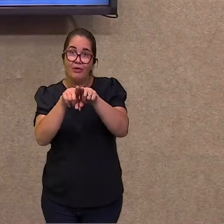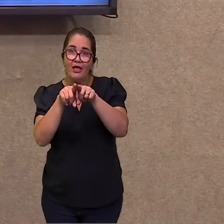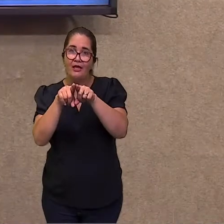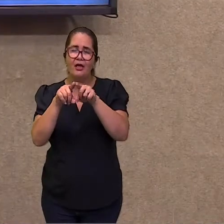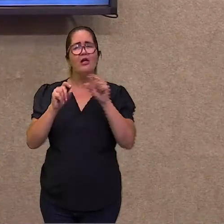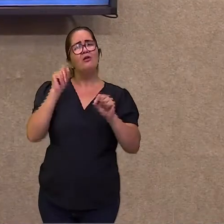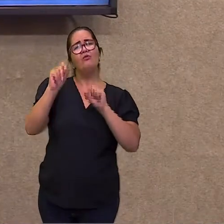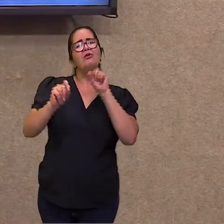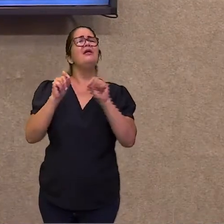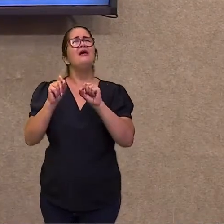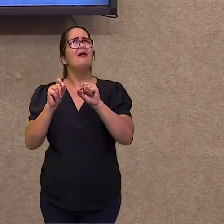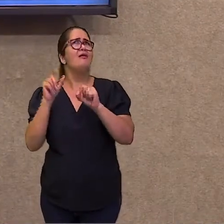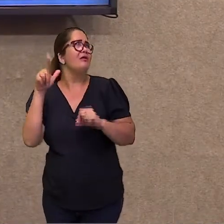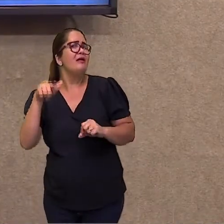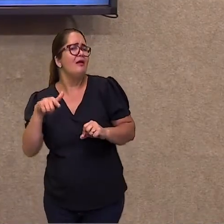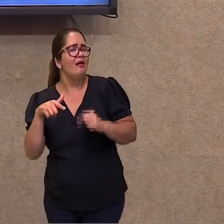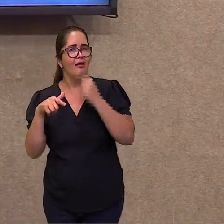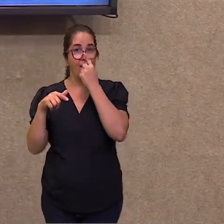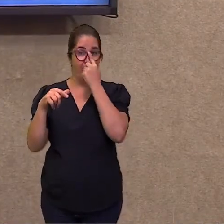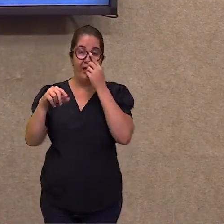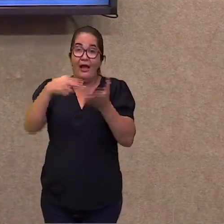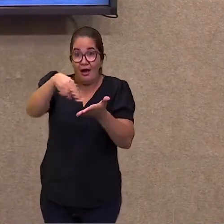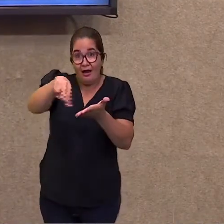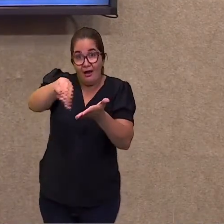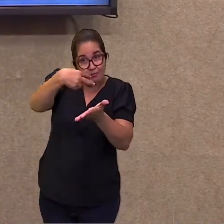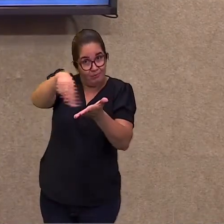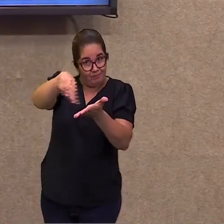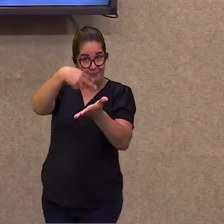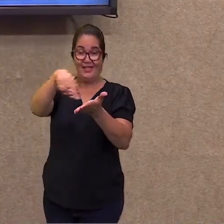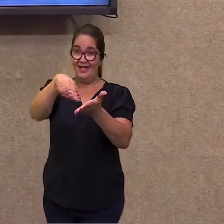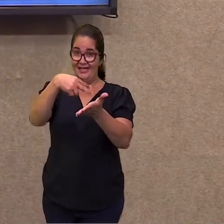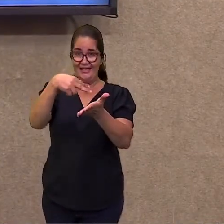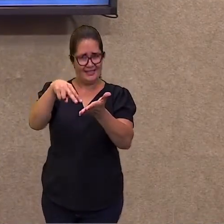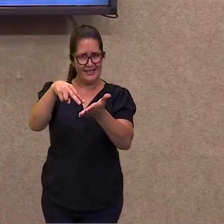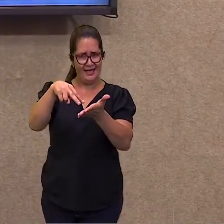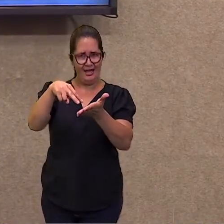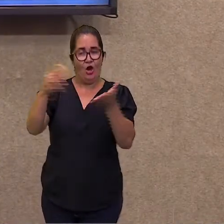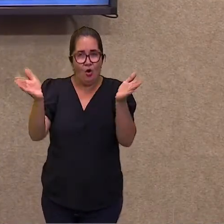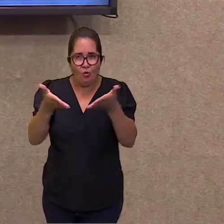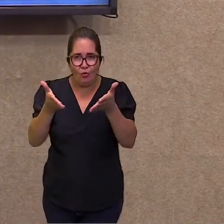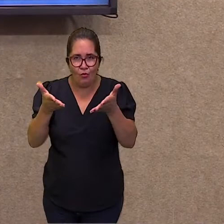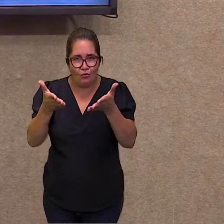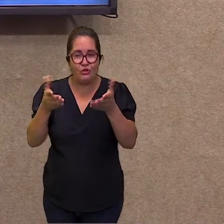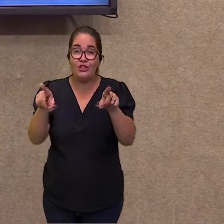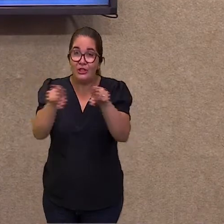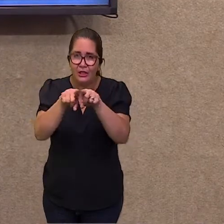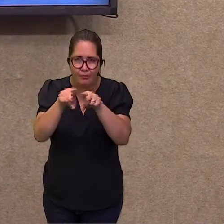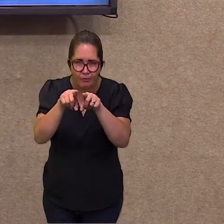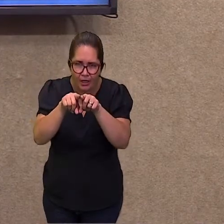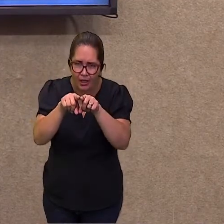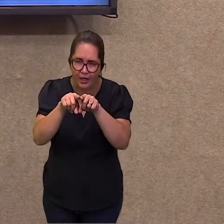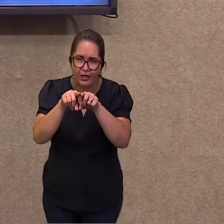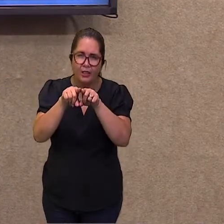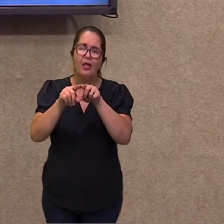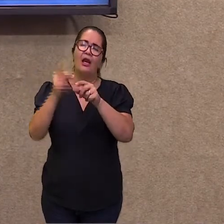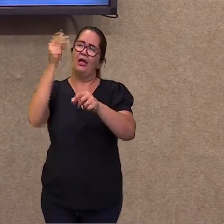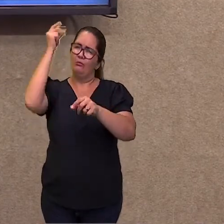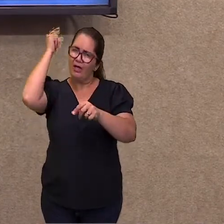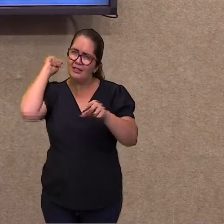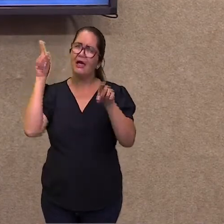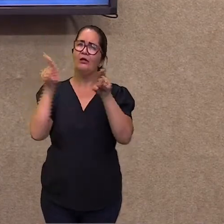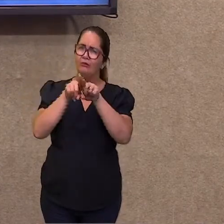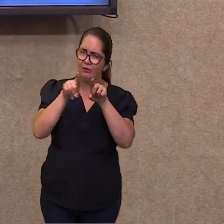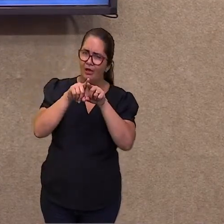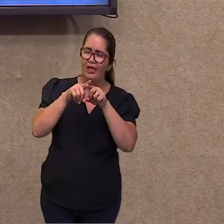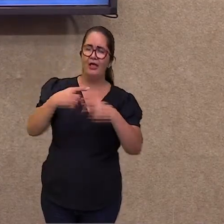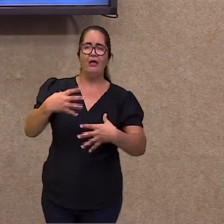isso, gente? A dança feita para emocionar. Lógico que no fundo tem uma música que ajuda